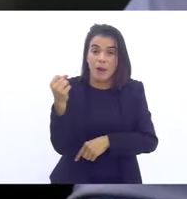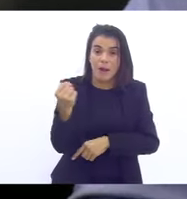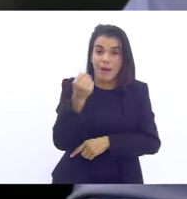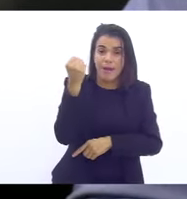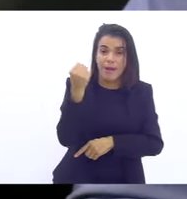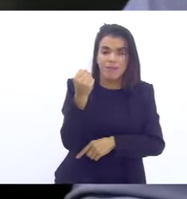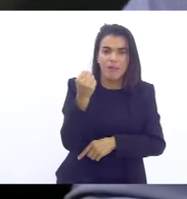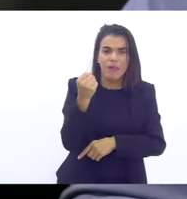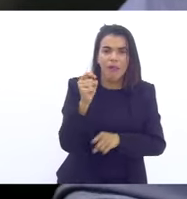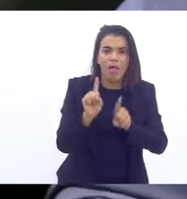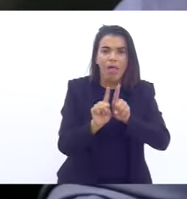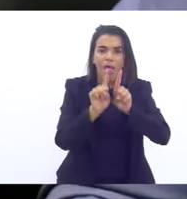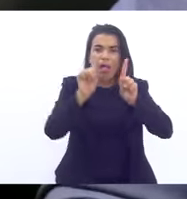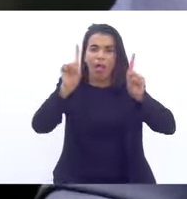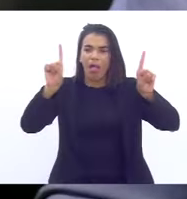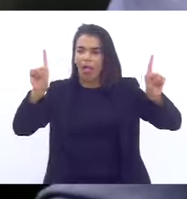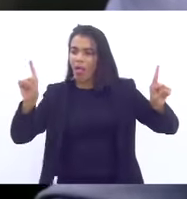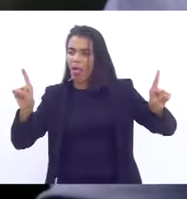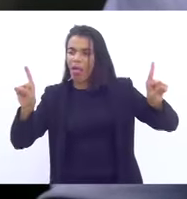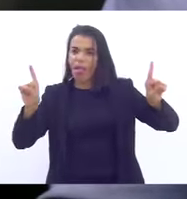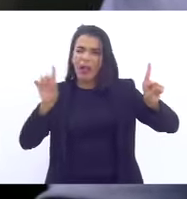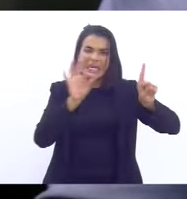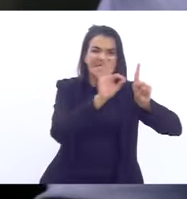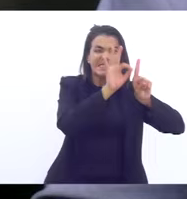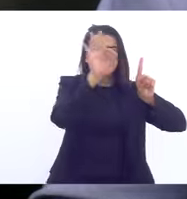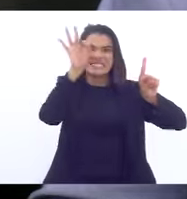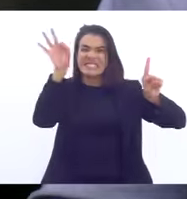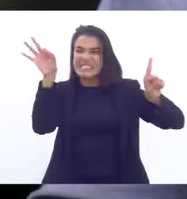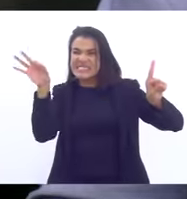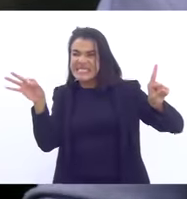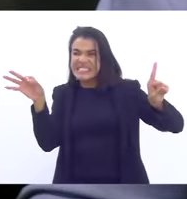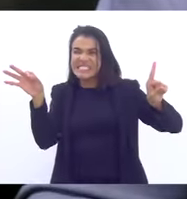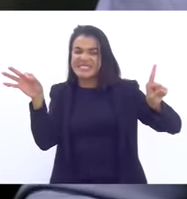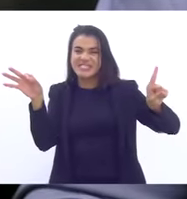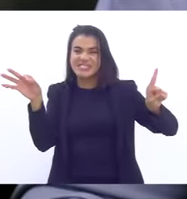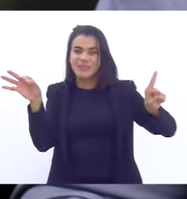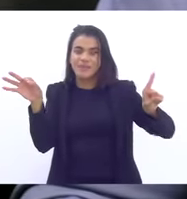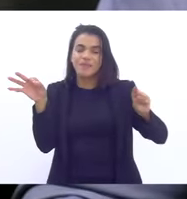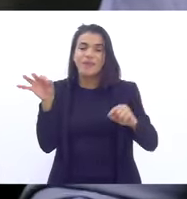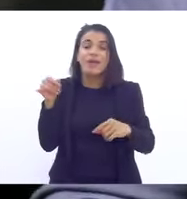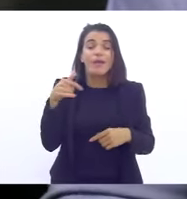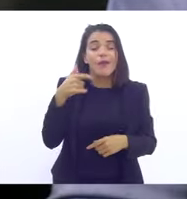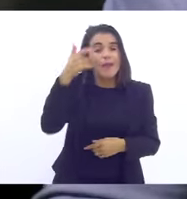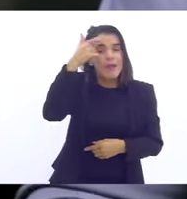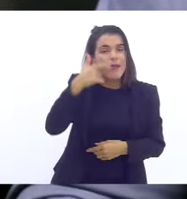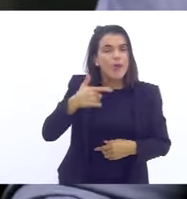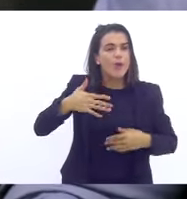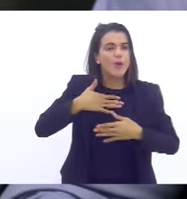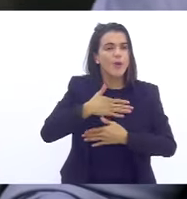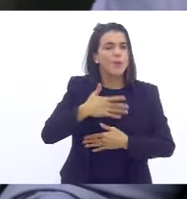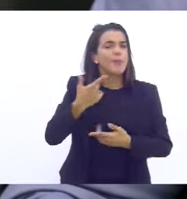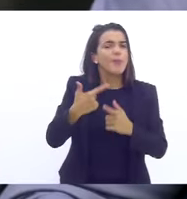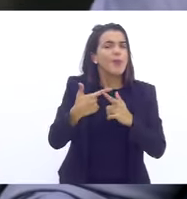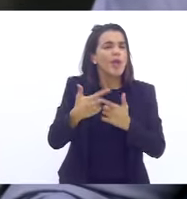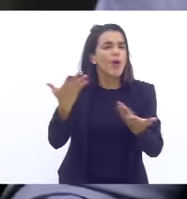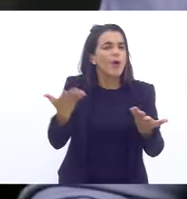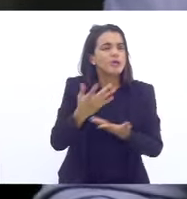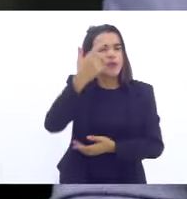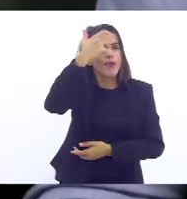a distância fica grande. E o que que, que eu gostaria... Por que eu estou vindo